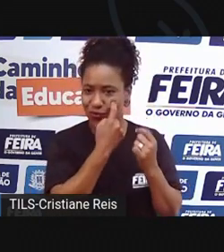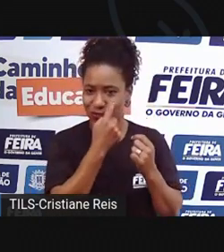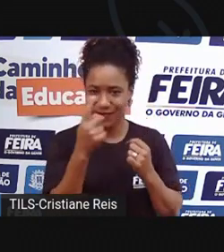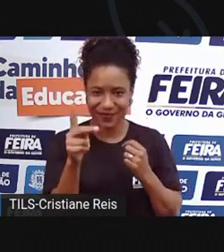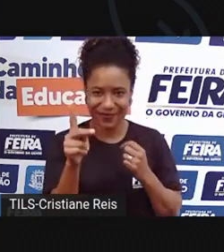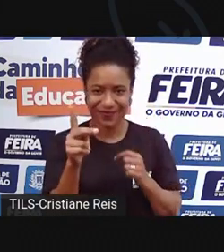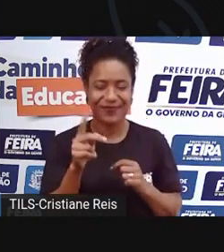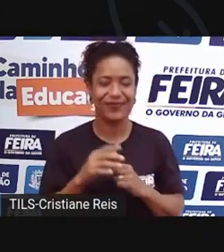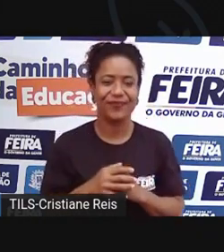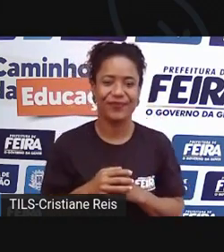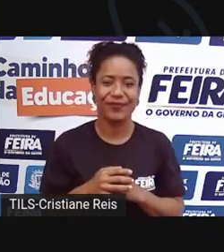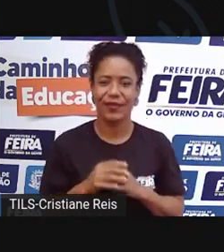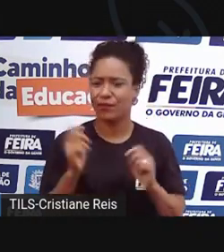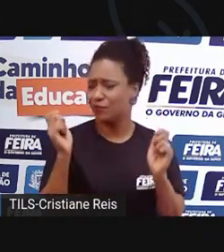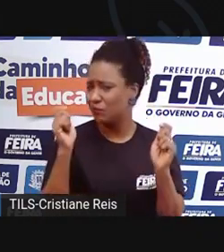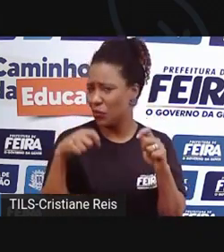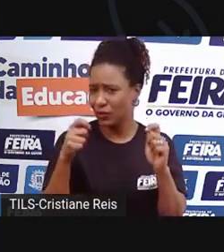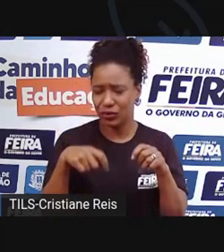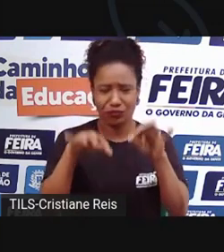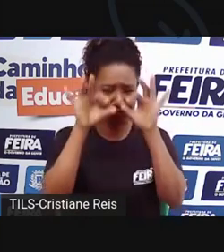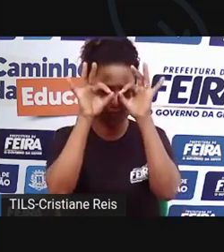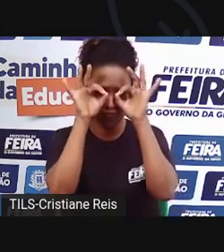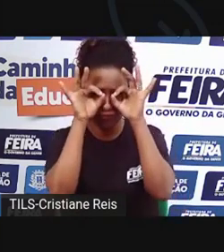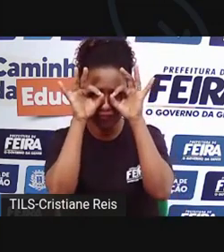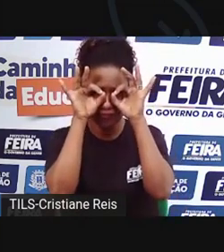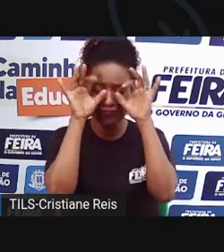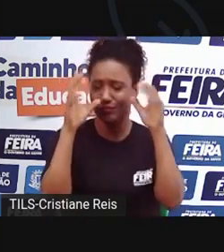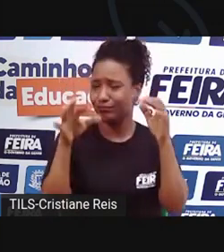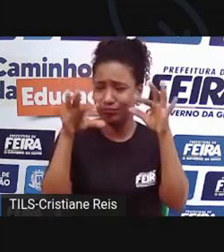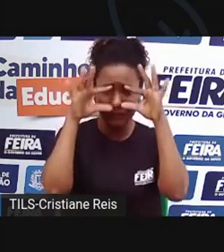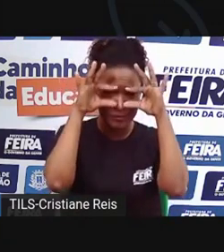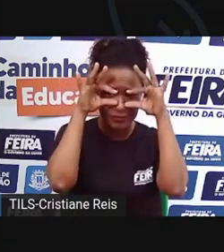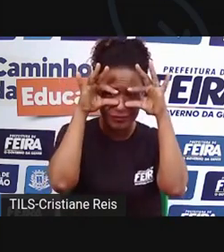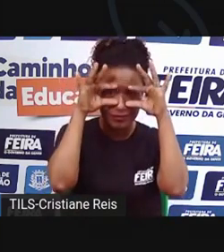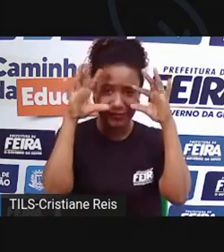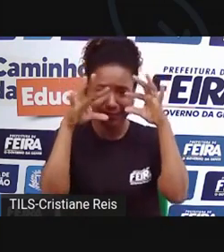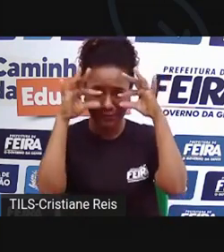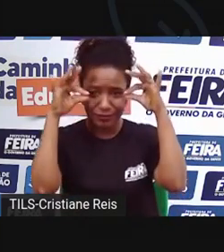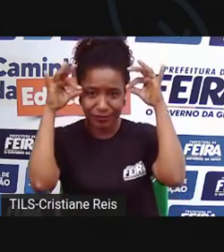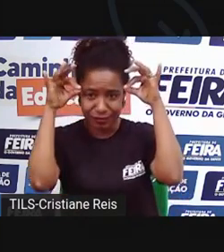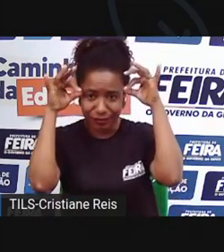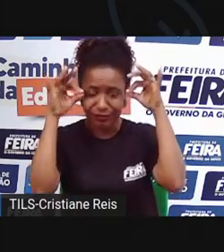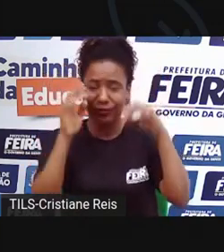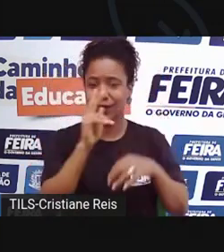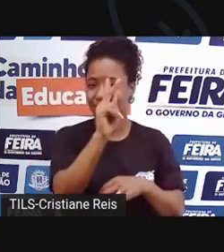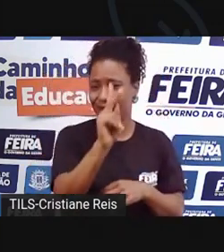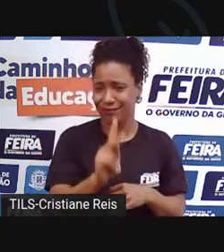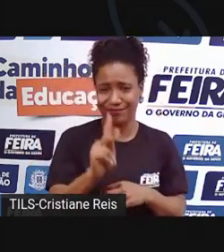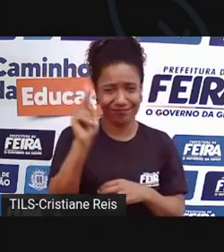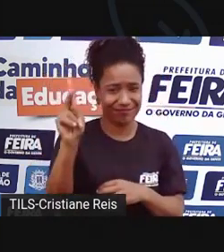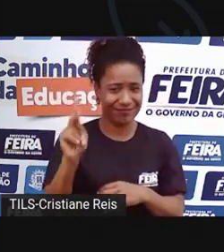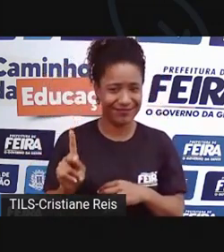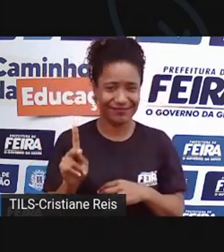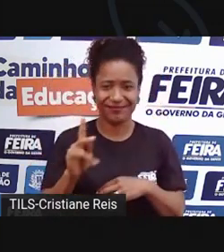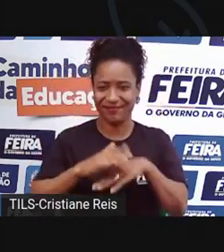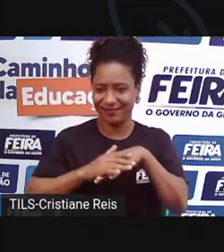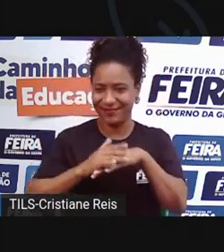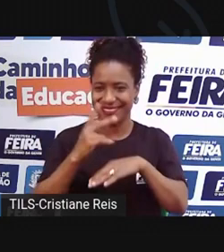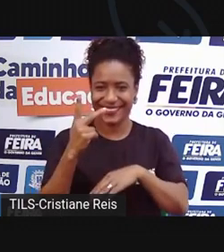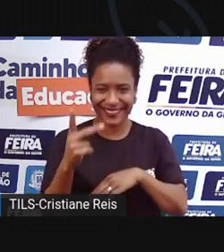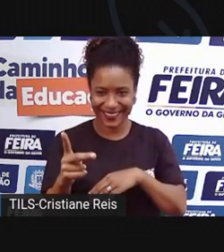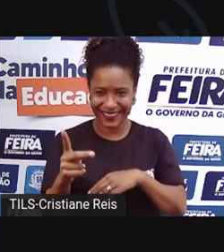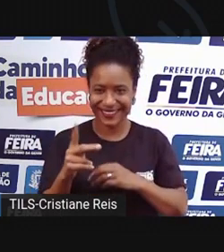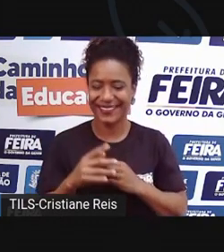Pode ficar do jeito que vocês desenharem, tá? Cada um faz do seu jeito.